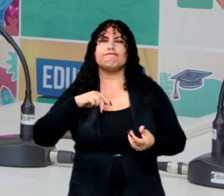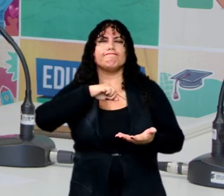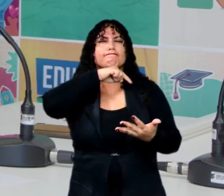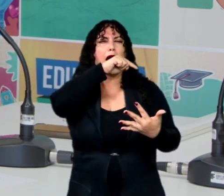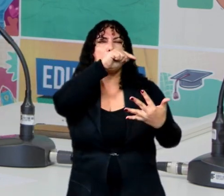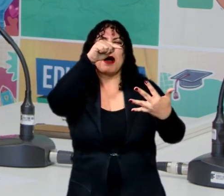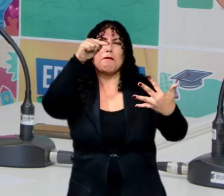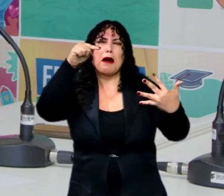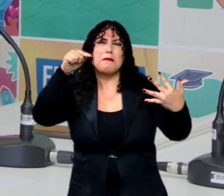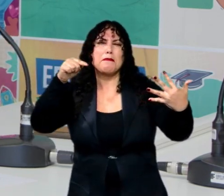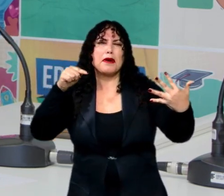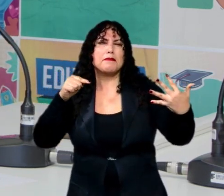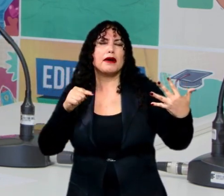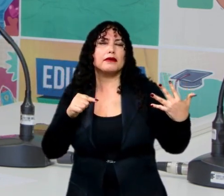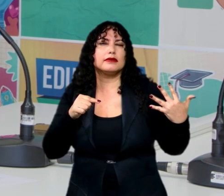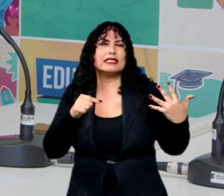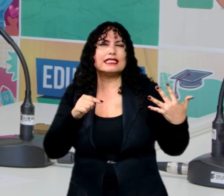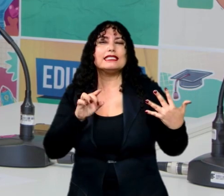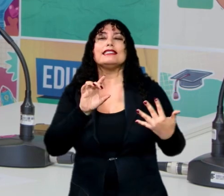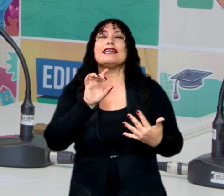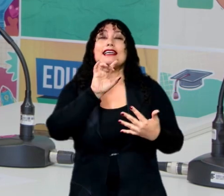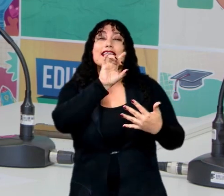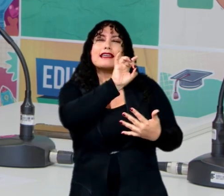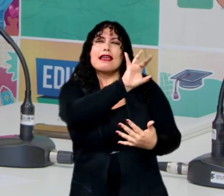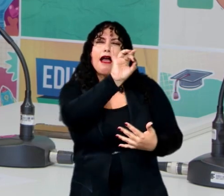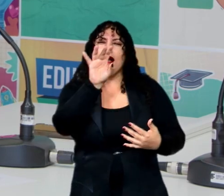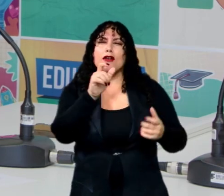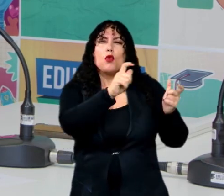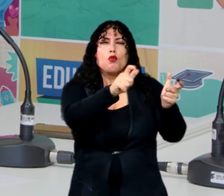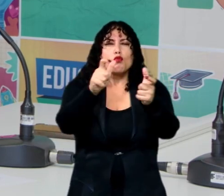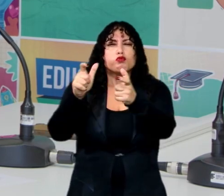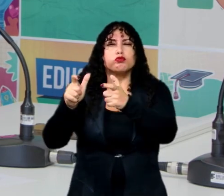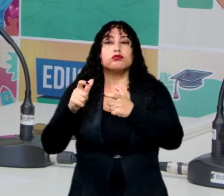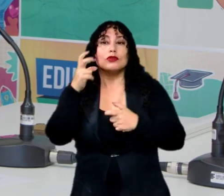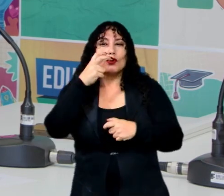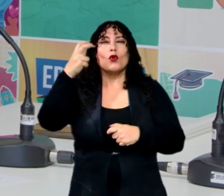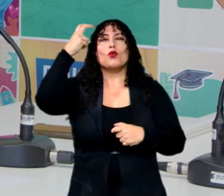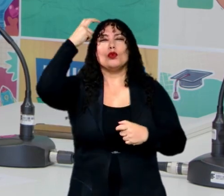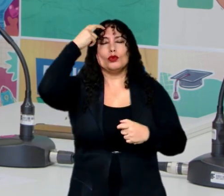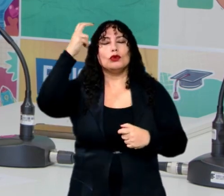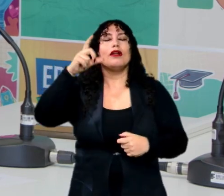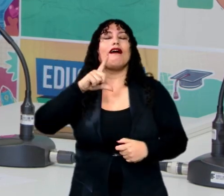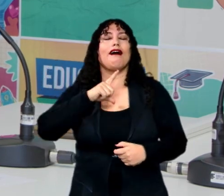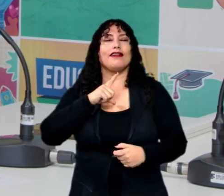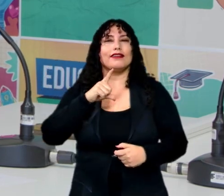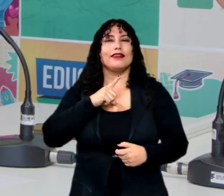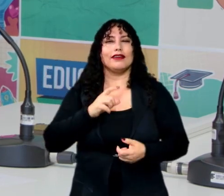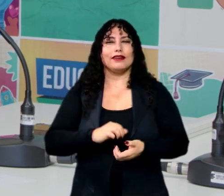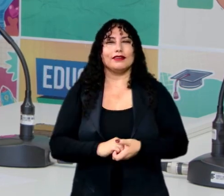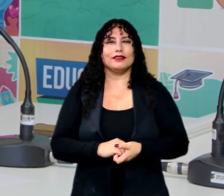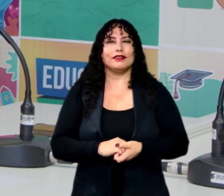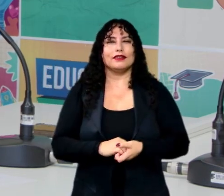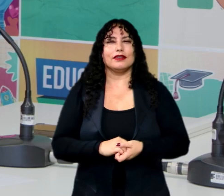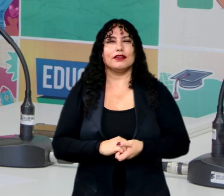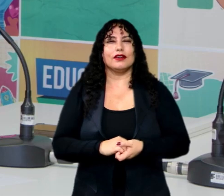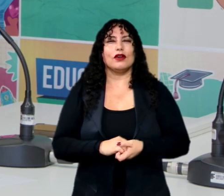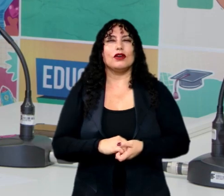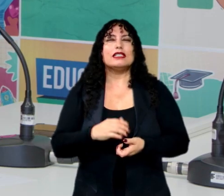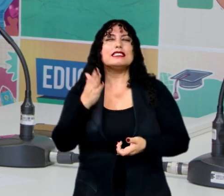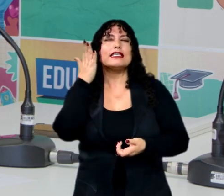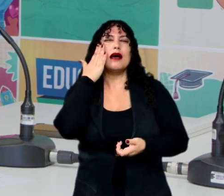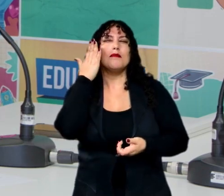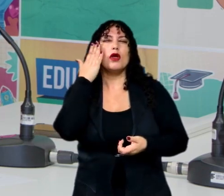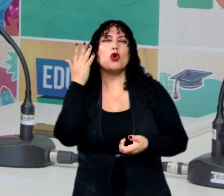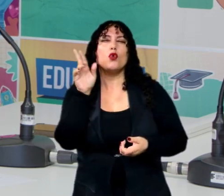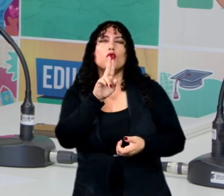cada canto. E cada um desses cantos, na sua cultura, nós temos, né? Não lembro, eu não vou saber associar